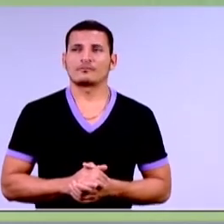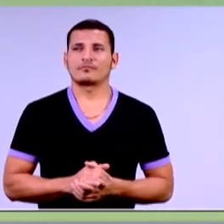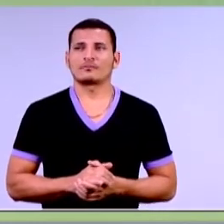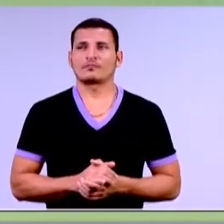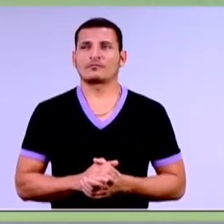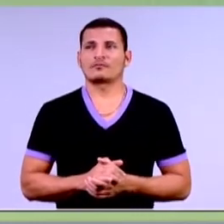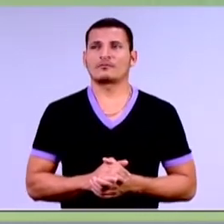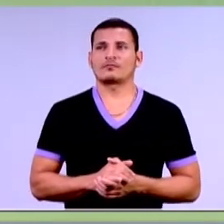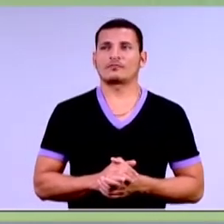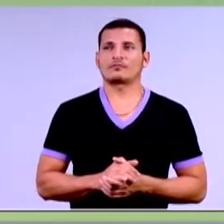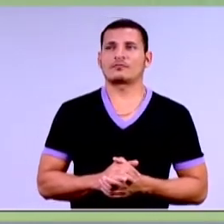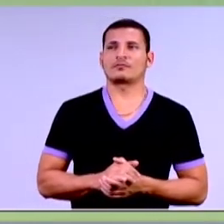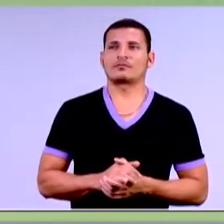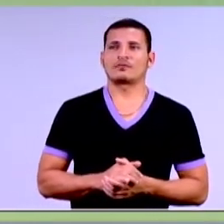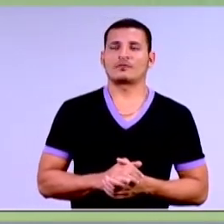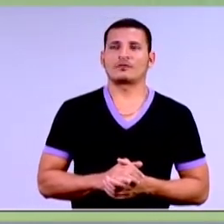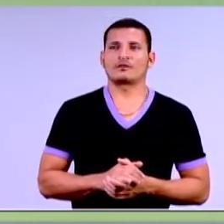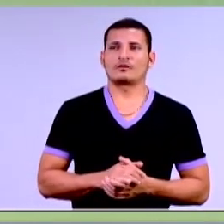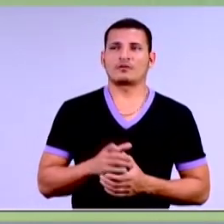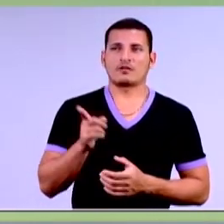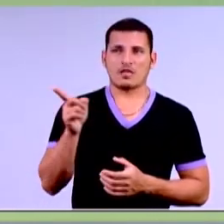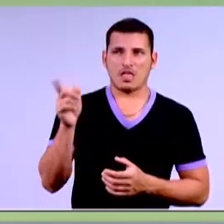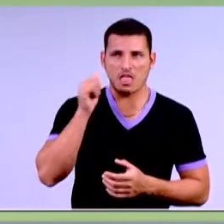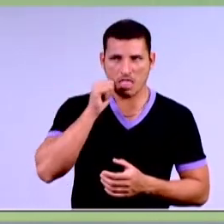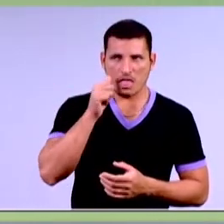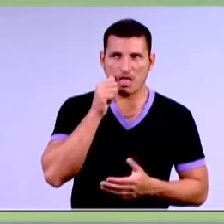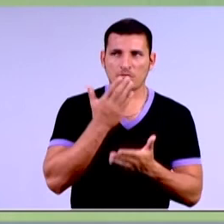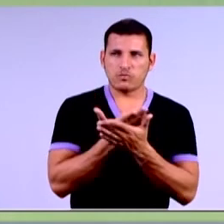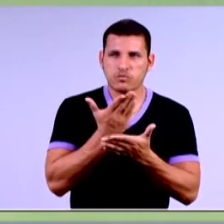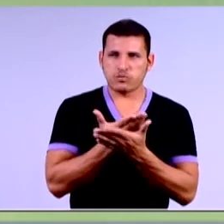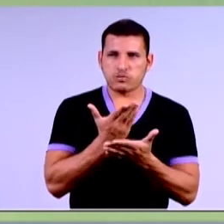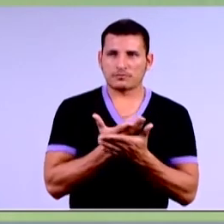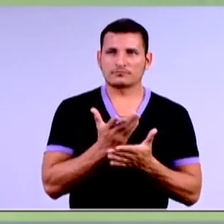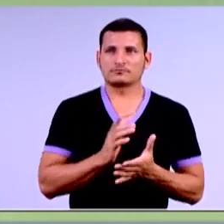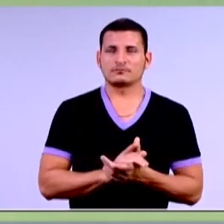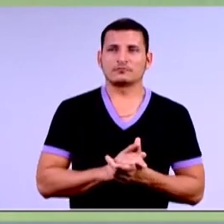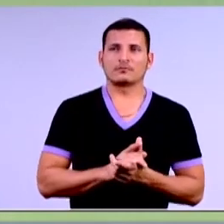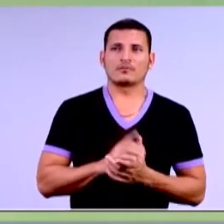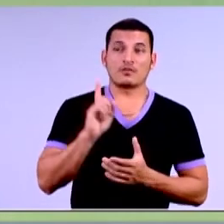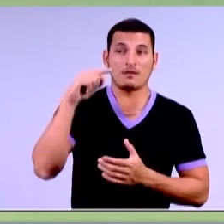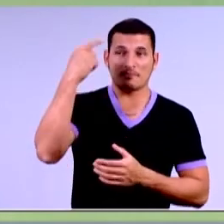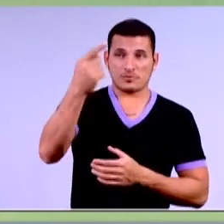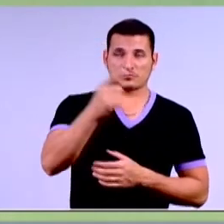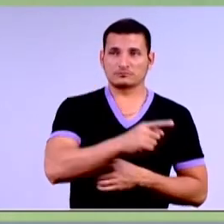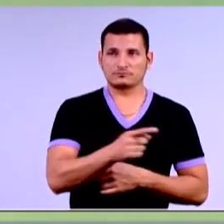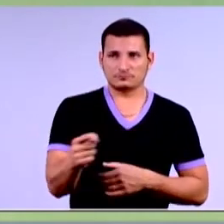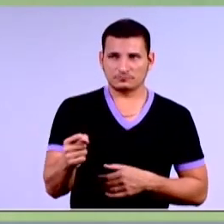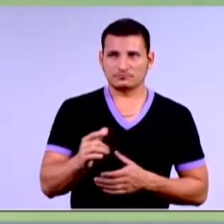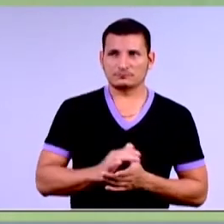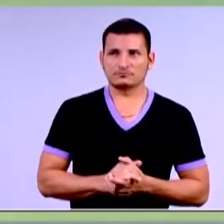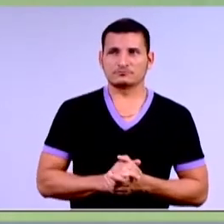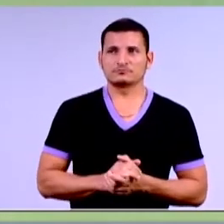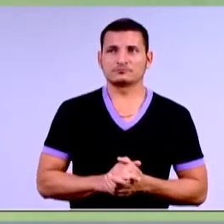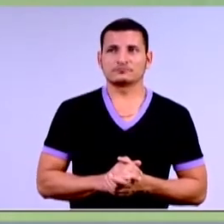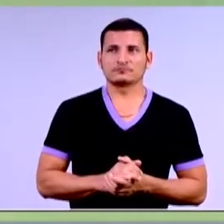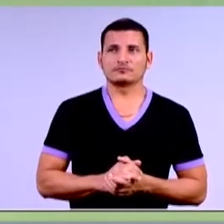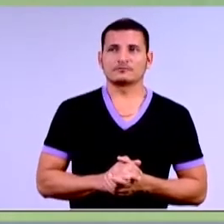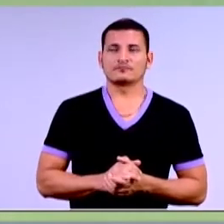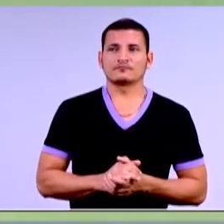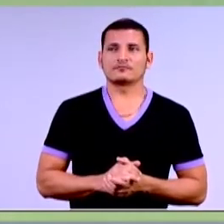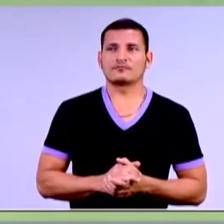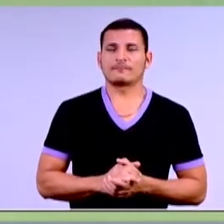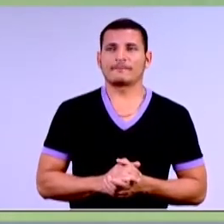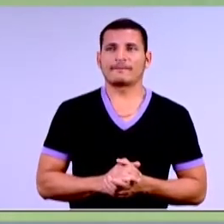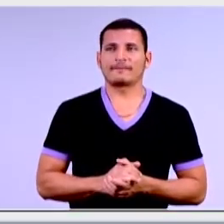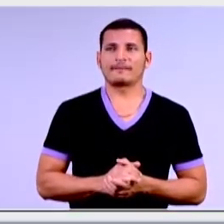é bastante com a 5 na próxima semana ela estourar duramente na